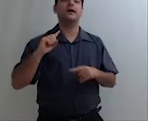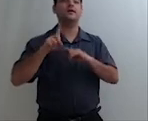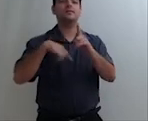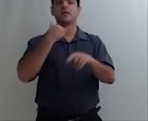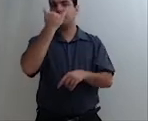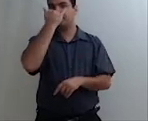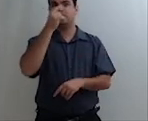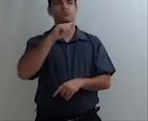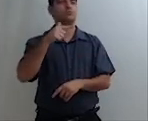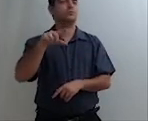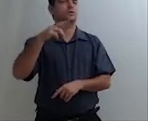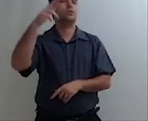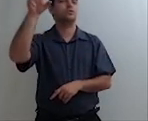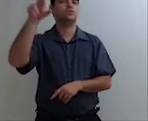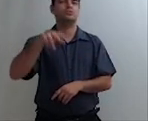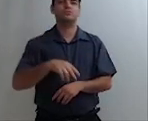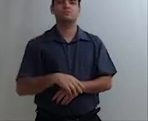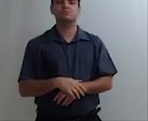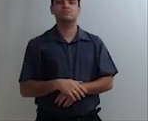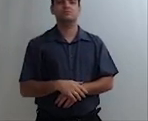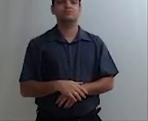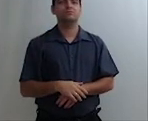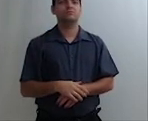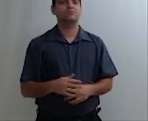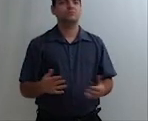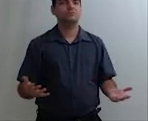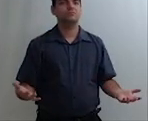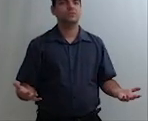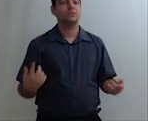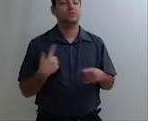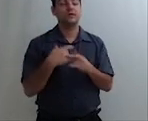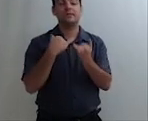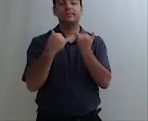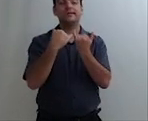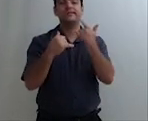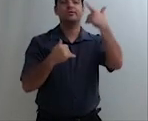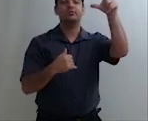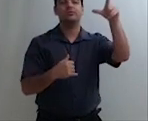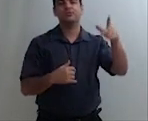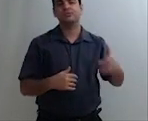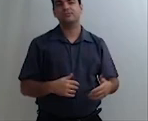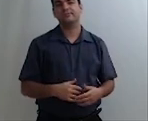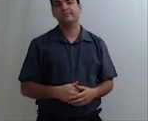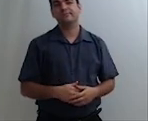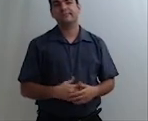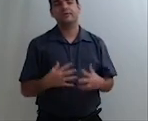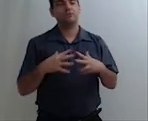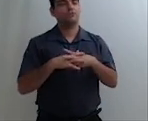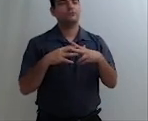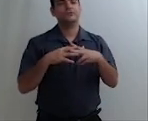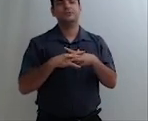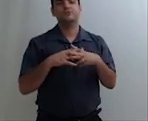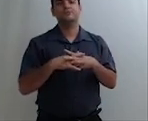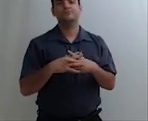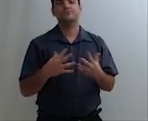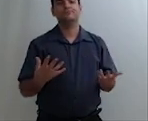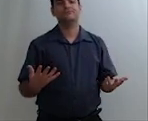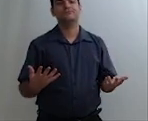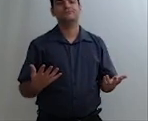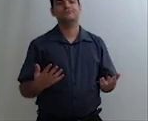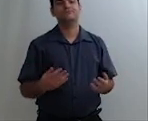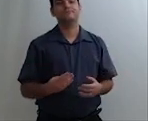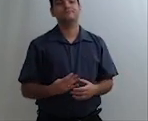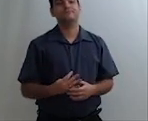que que não era pessoa com uma semelhança física e facial bastante próxima e é aquela